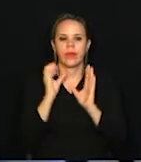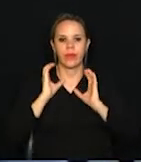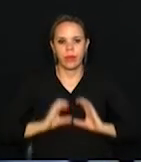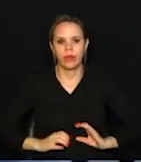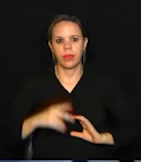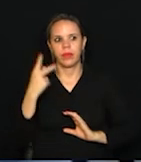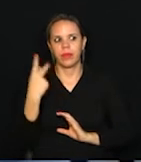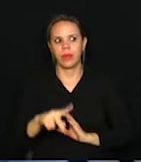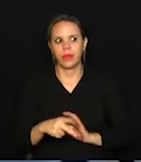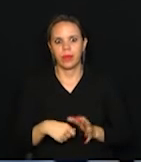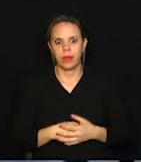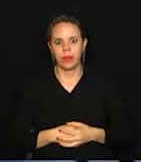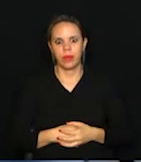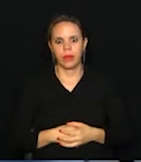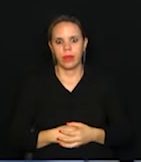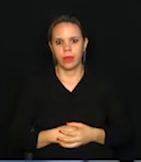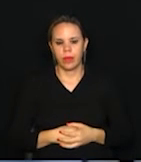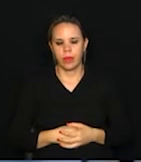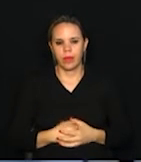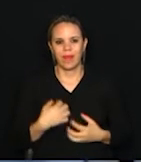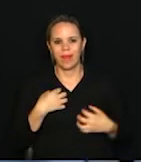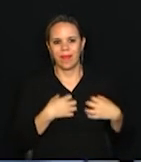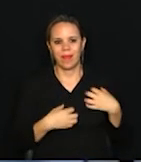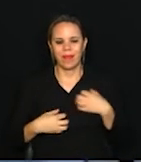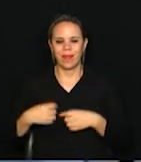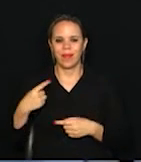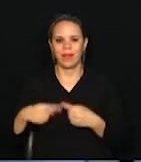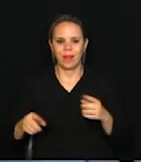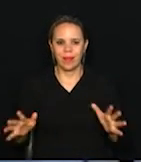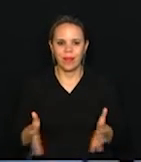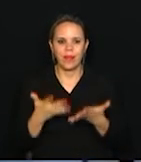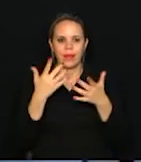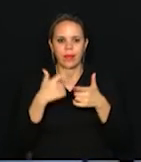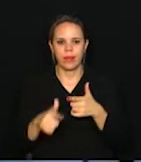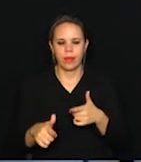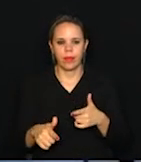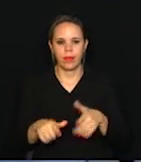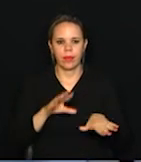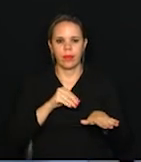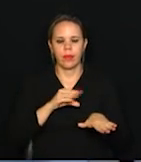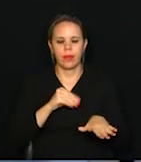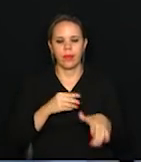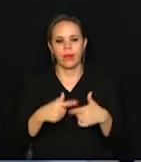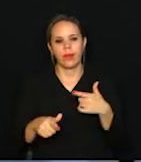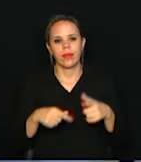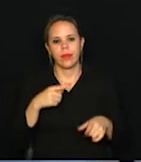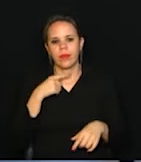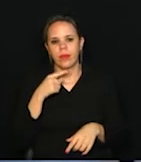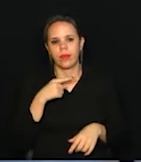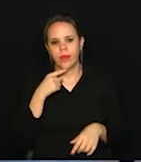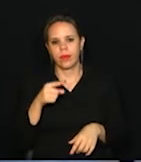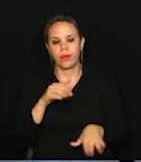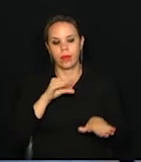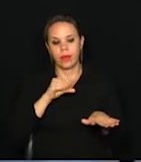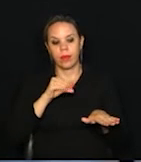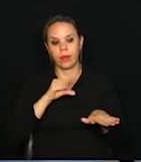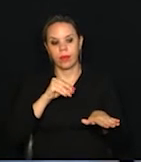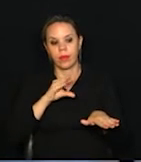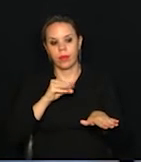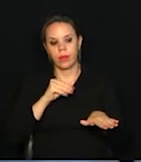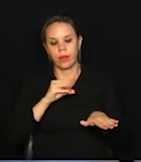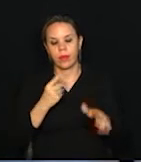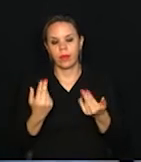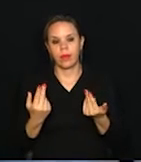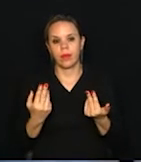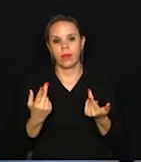comportamento. E daí esse grande mal-estar que provoca a questão dos radares, porque ele é uma máquina fotográfica, assim